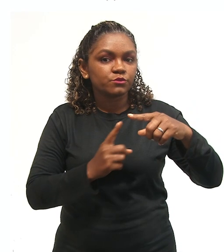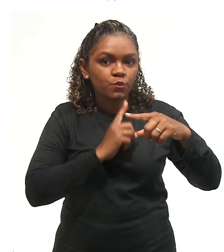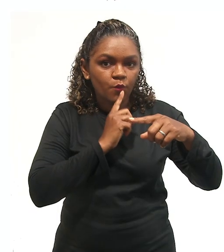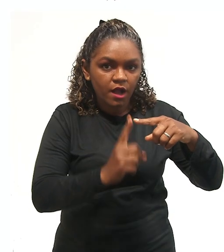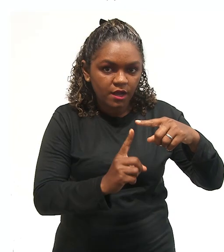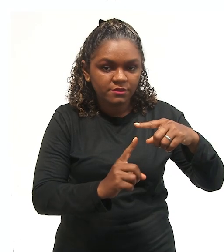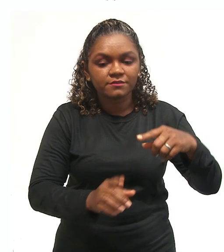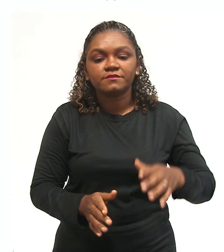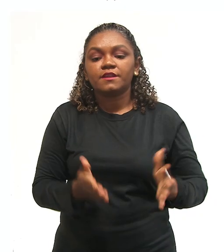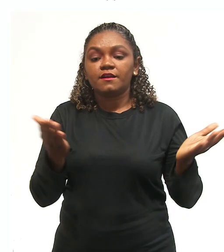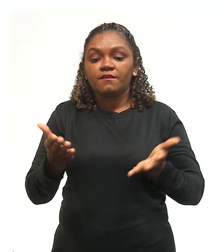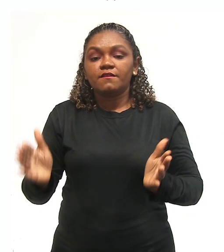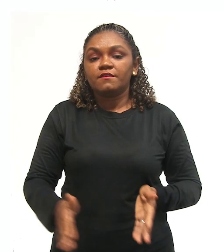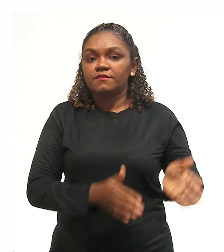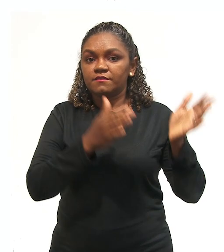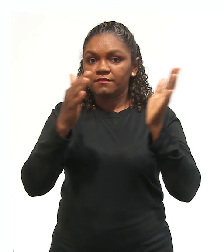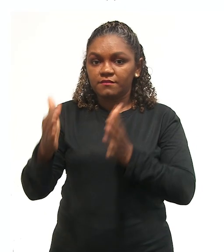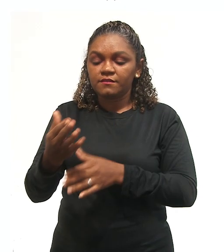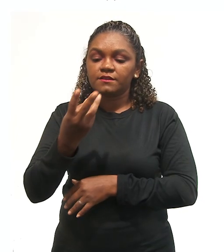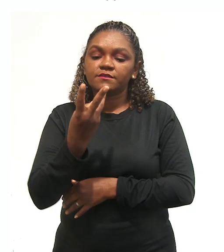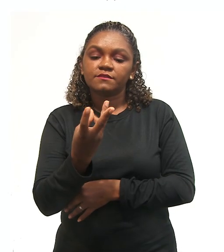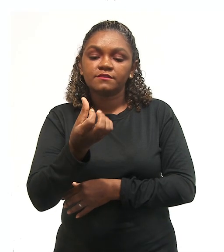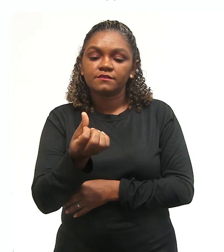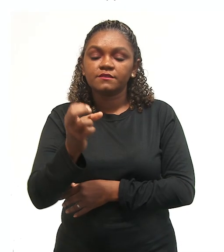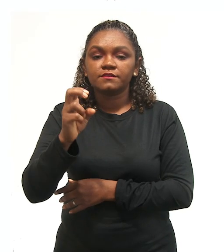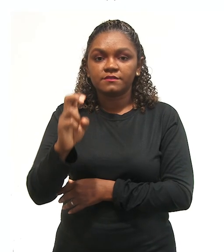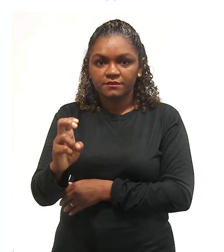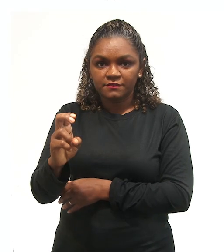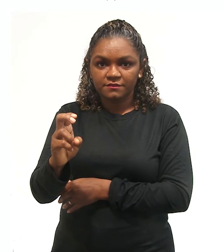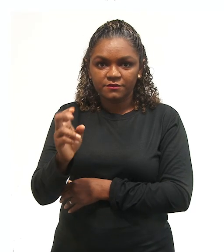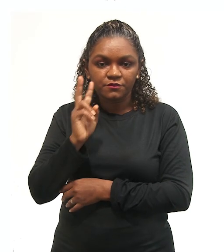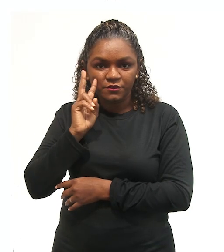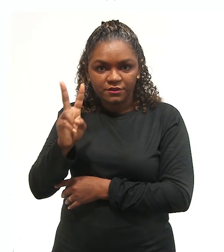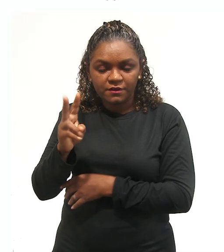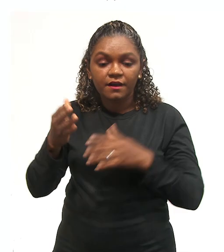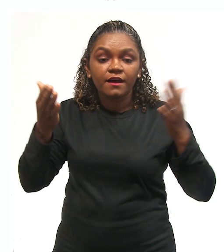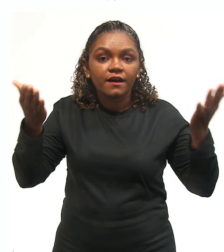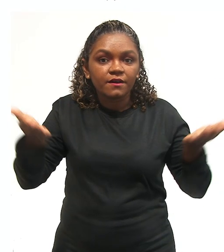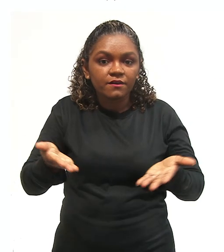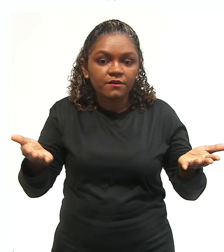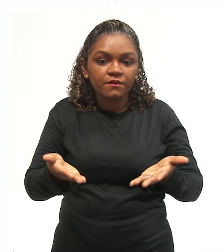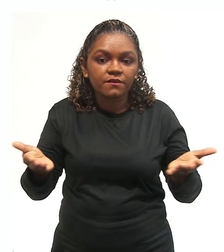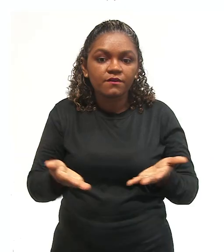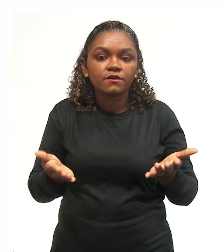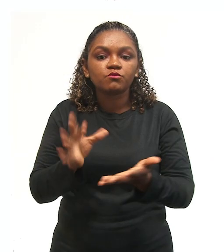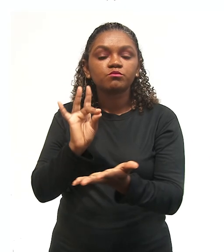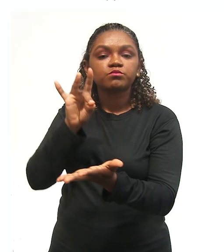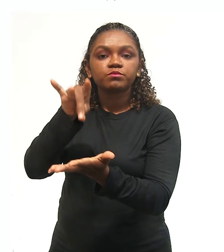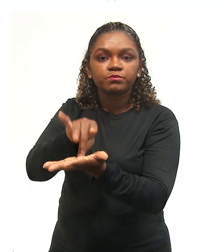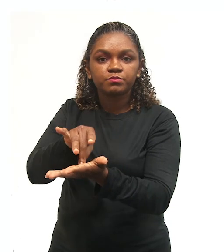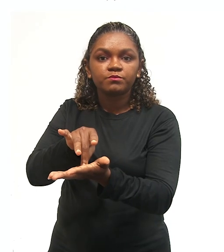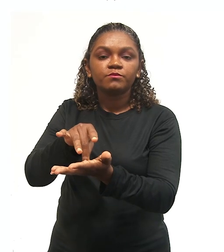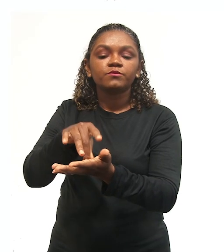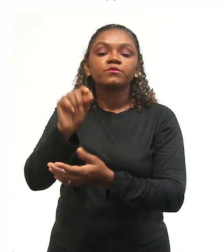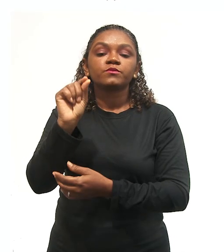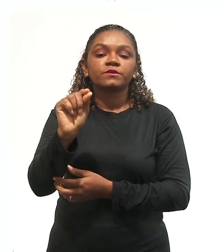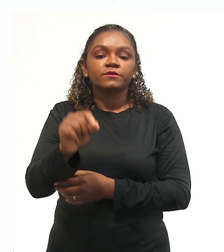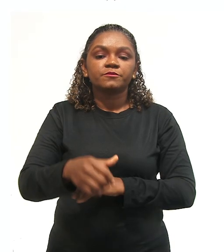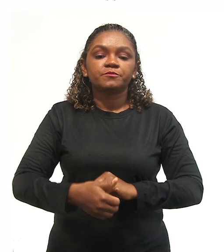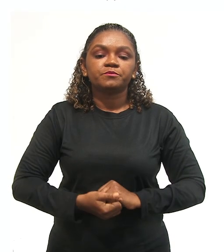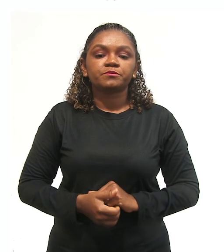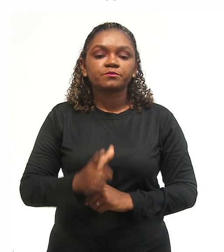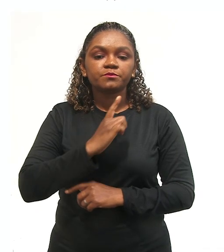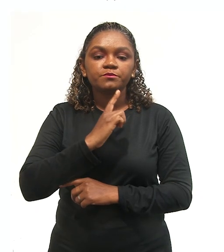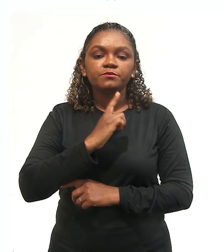dias. Lembrando que nós temos 90 sobre 360. Já no juro